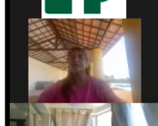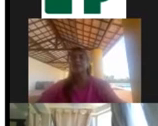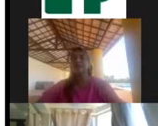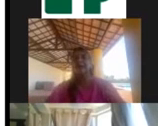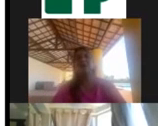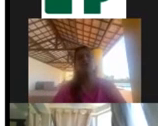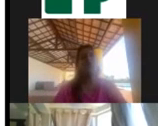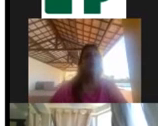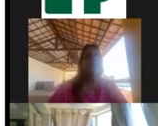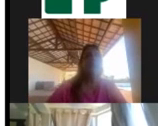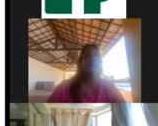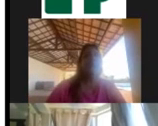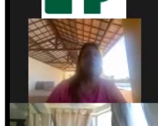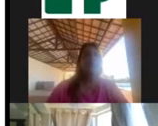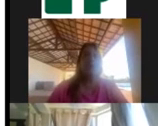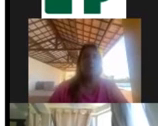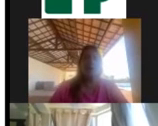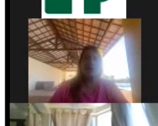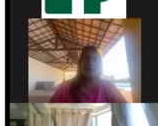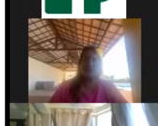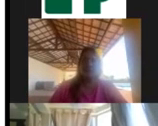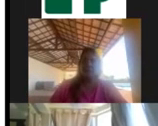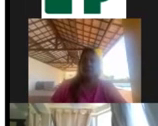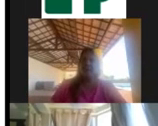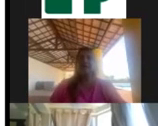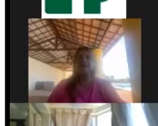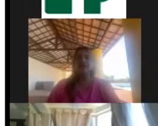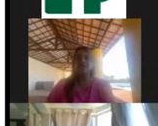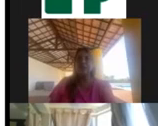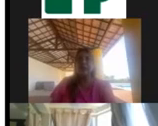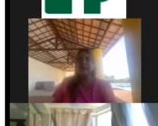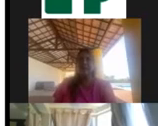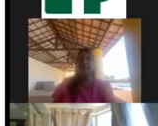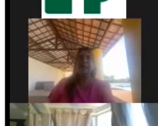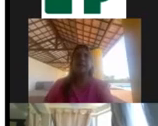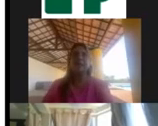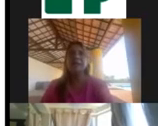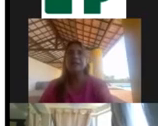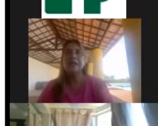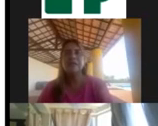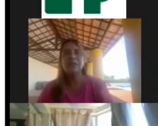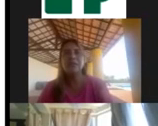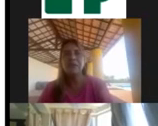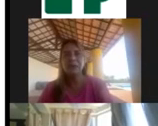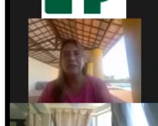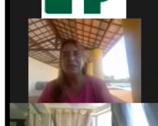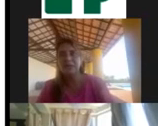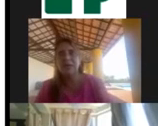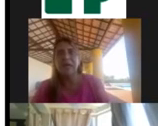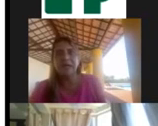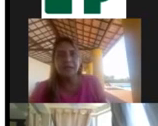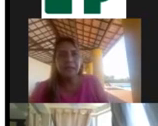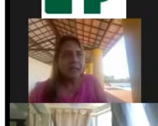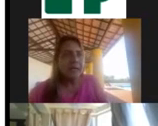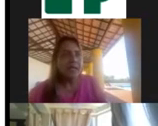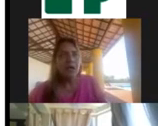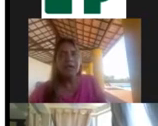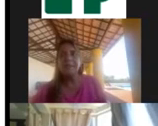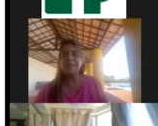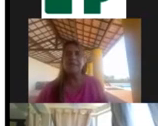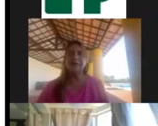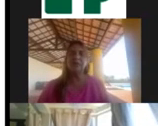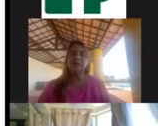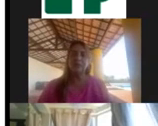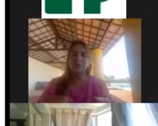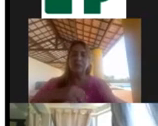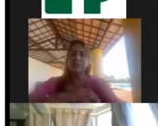experiências, teste, que foram base para que a gente pudesse ali ter o desenvolvimento da mediação online. E olha que